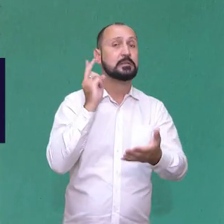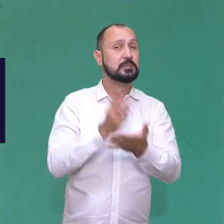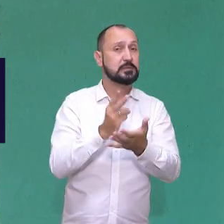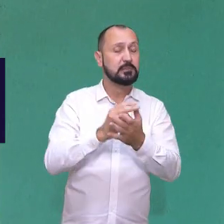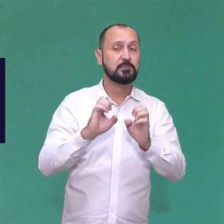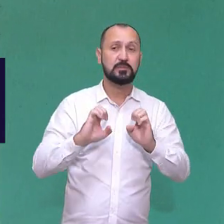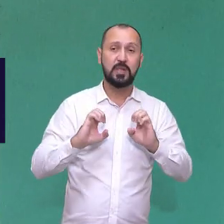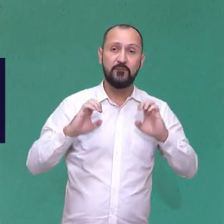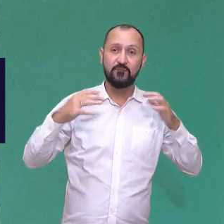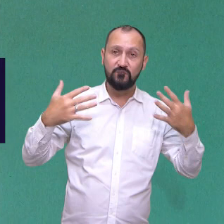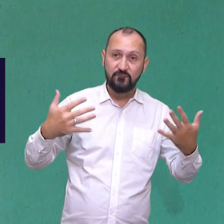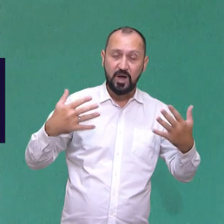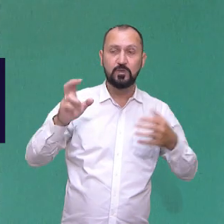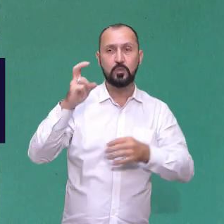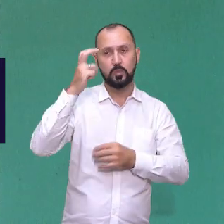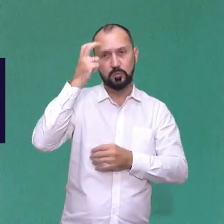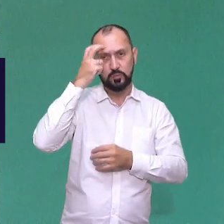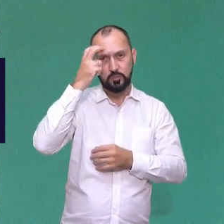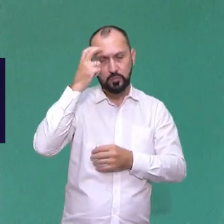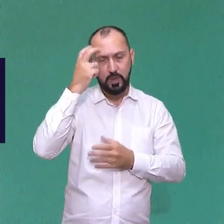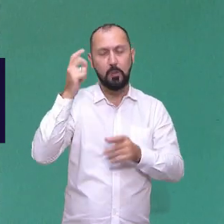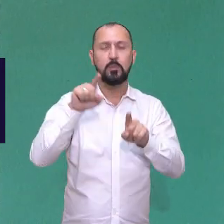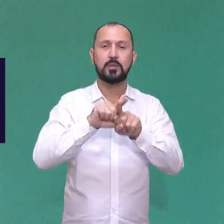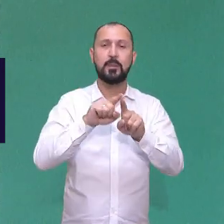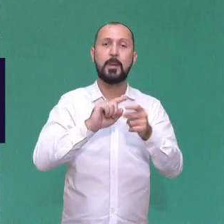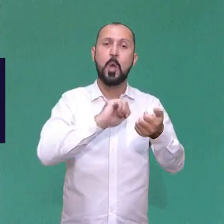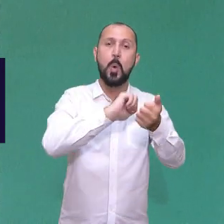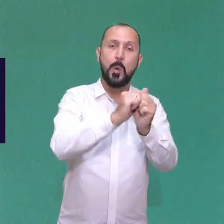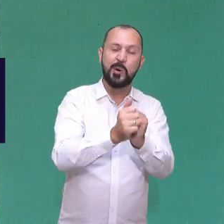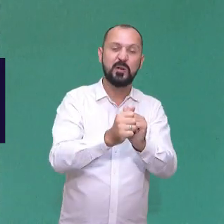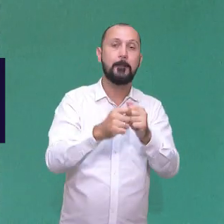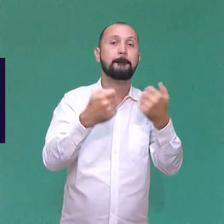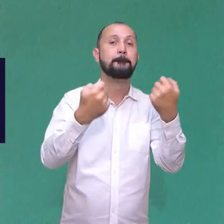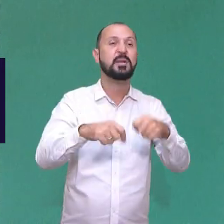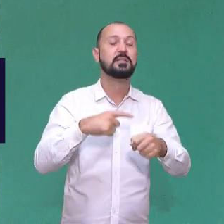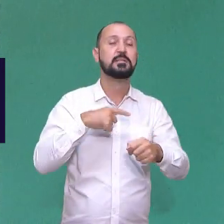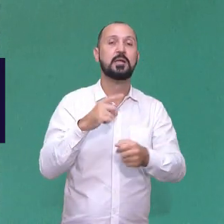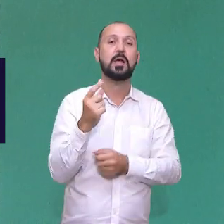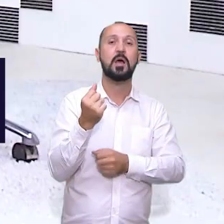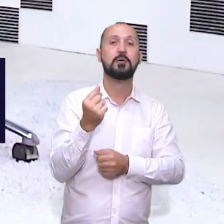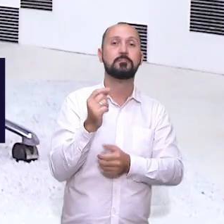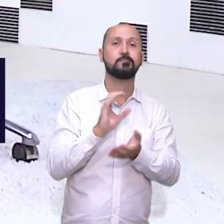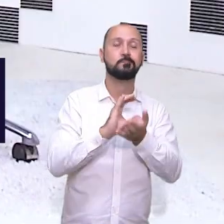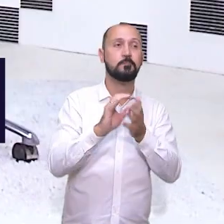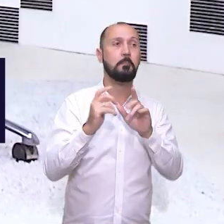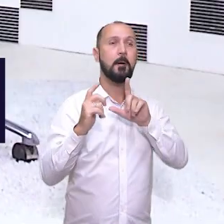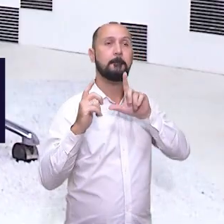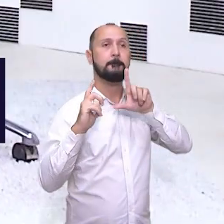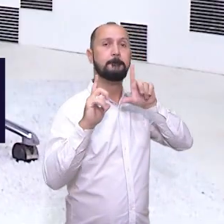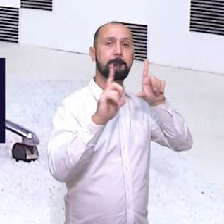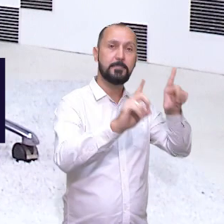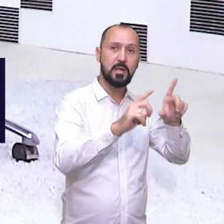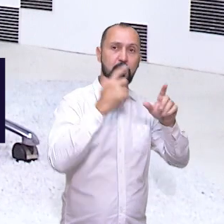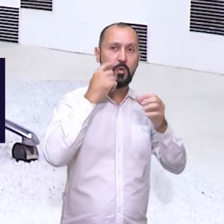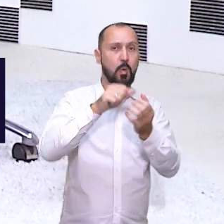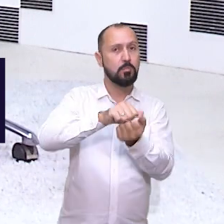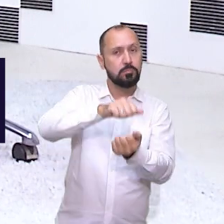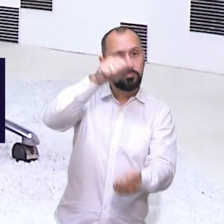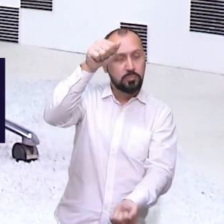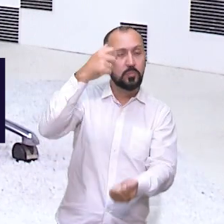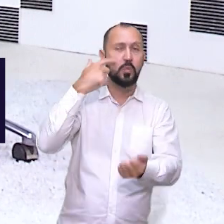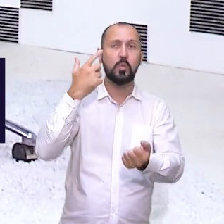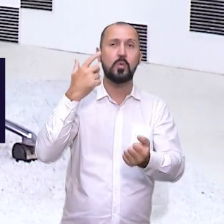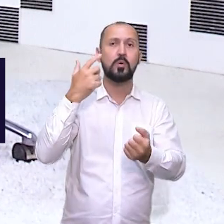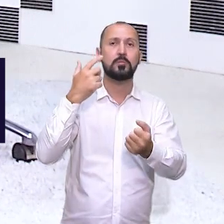nesse projeto, que obriga que em todos os eventos culturais e esportivos no Estado, tenha que haver